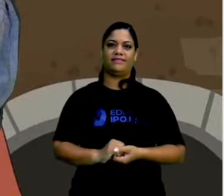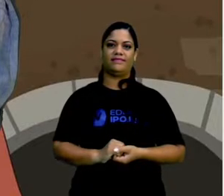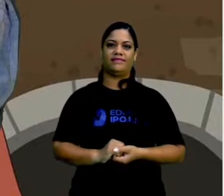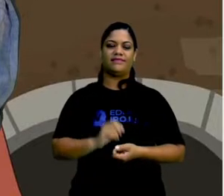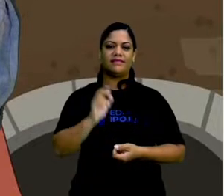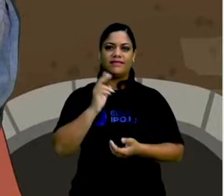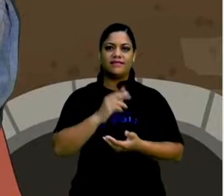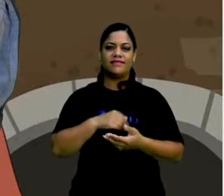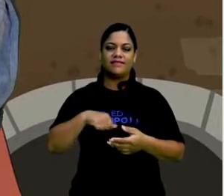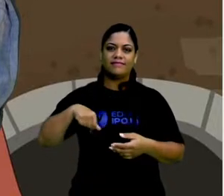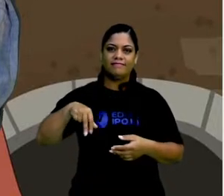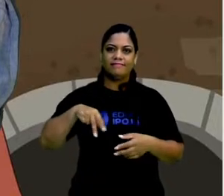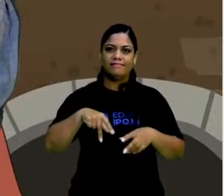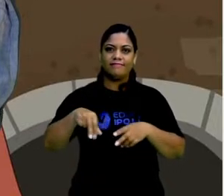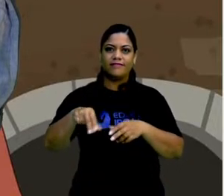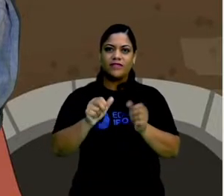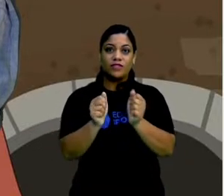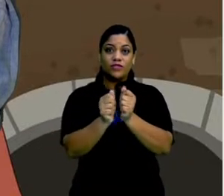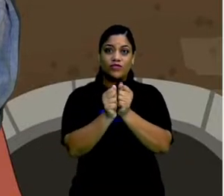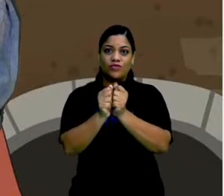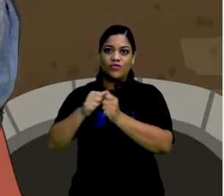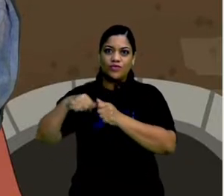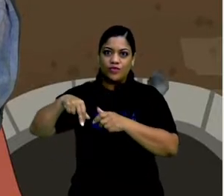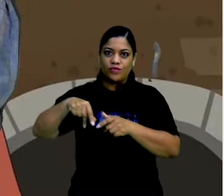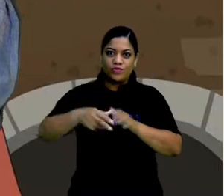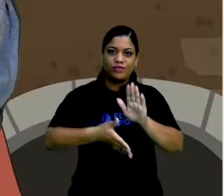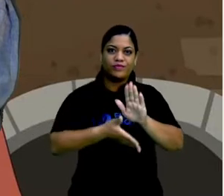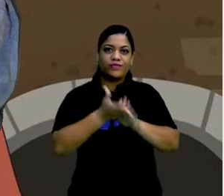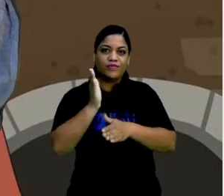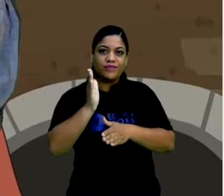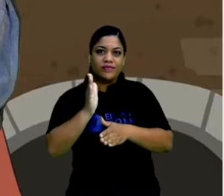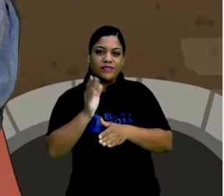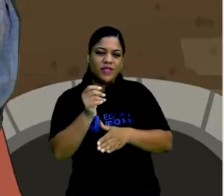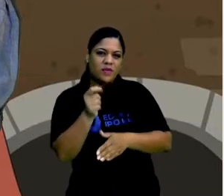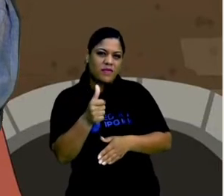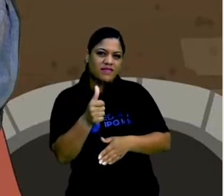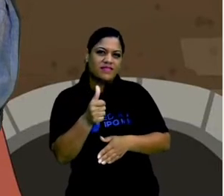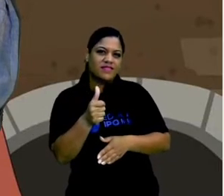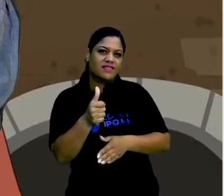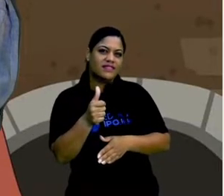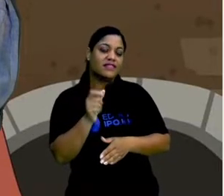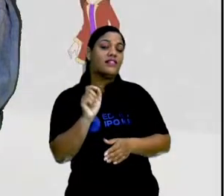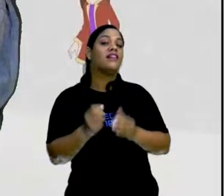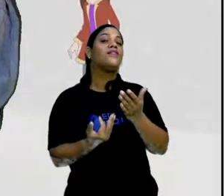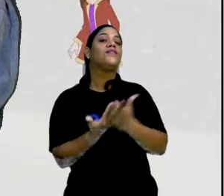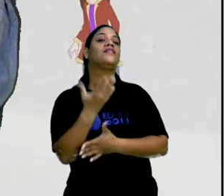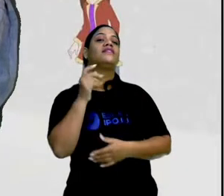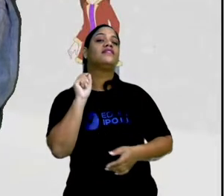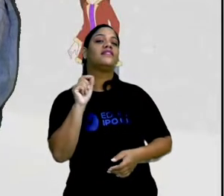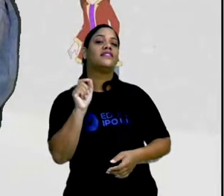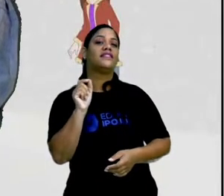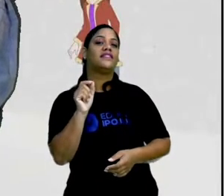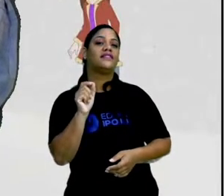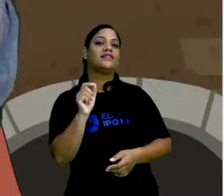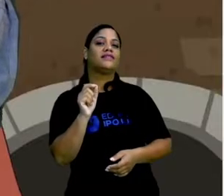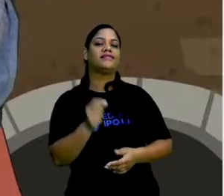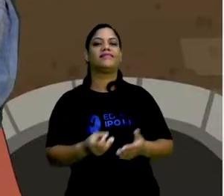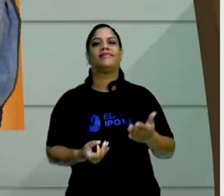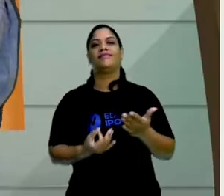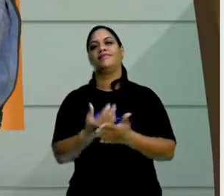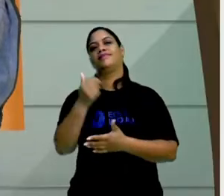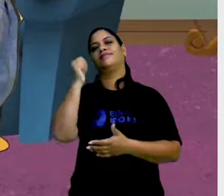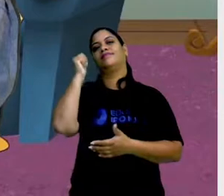eles iam sair do castelo, leiturinha, tu acha que aconteceu o quê? Apareceu